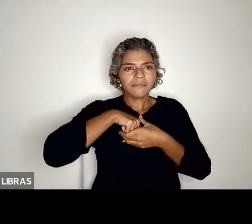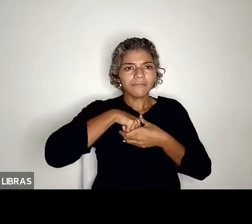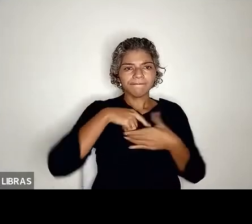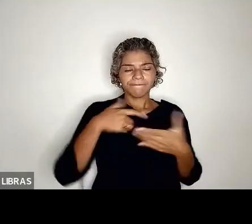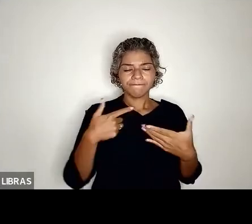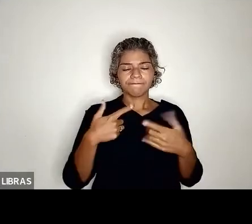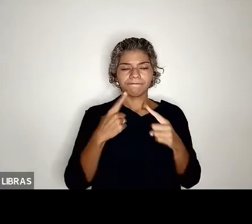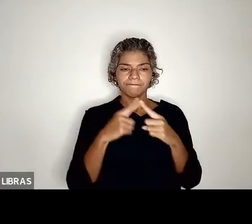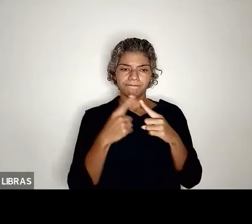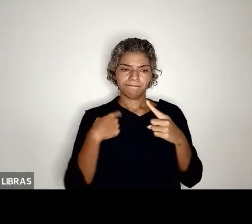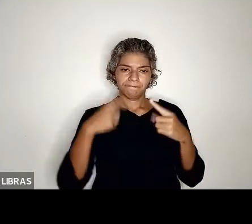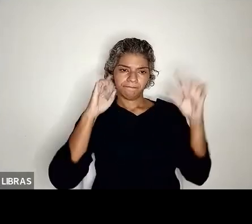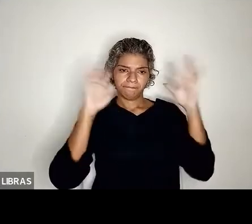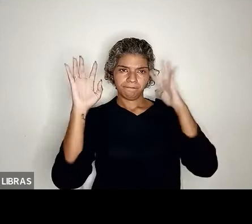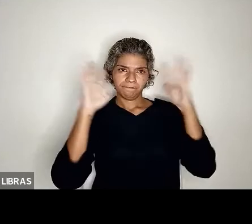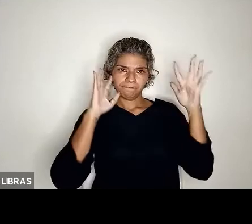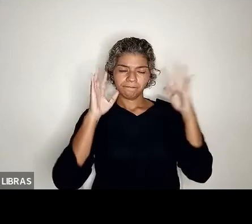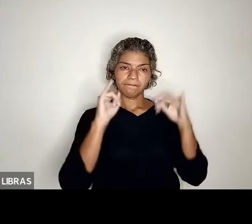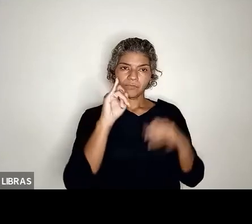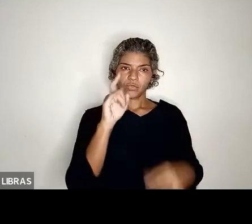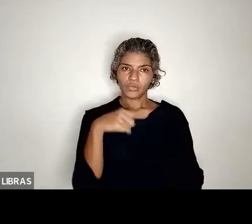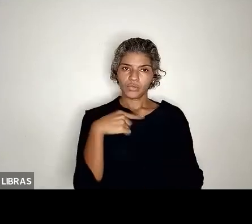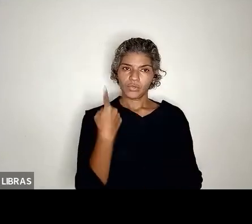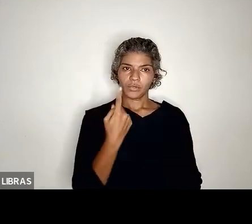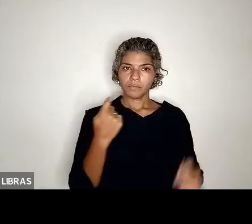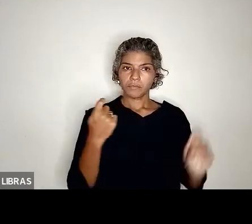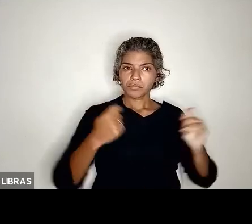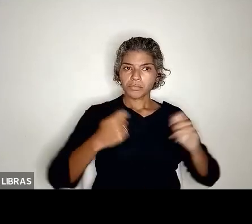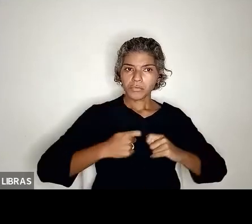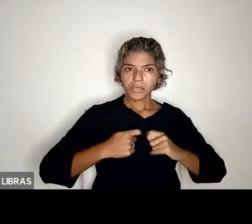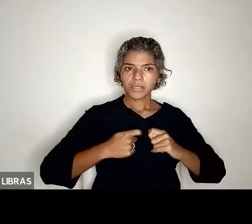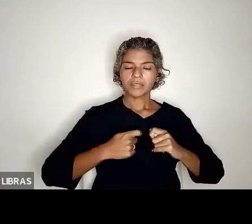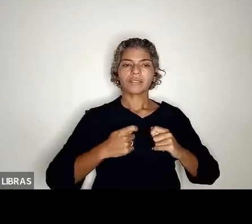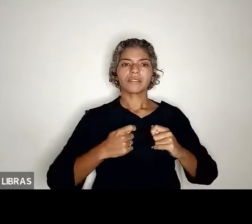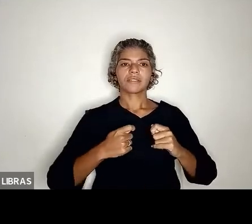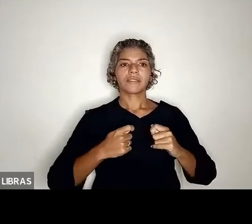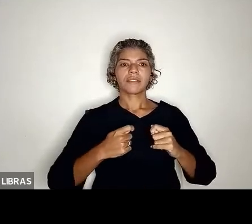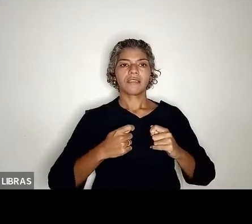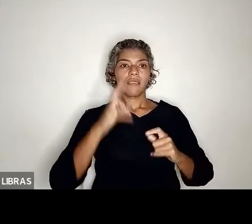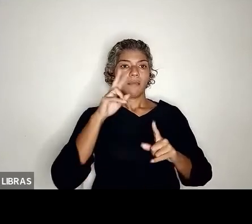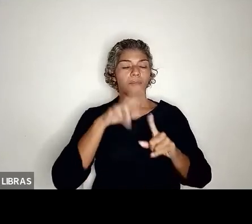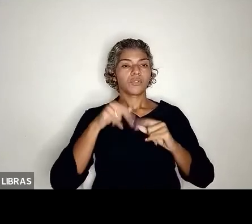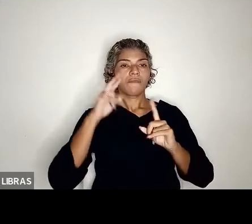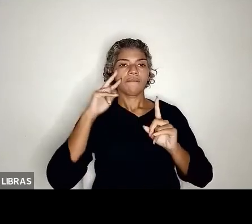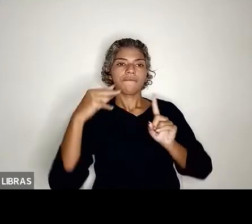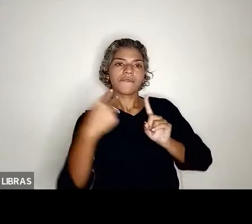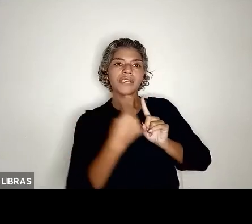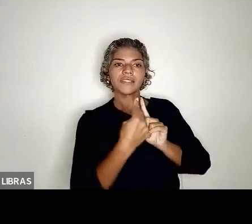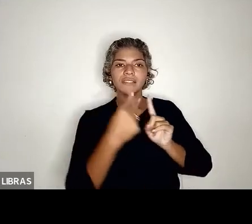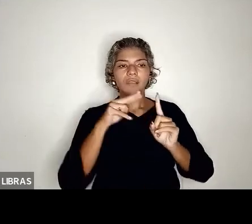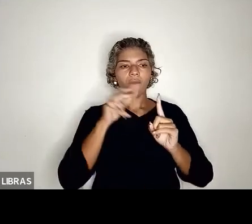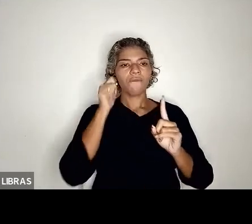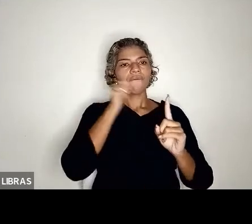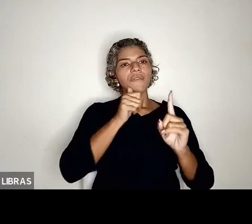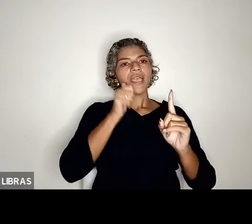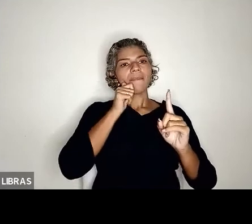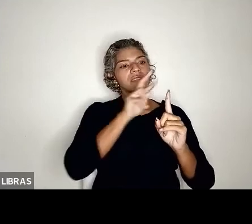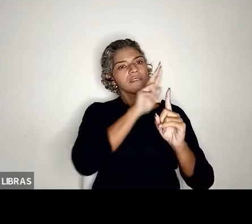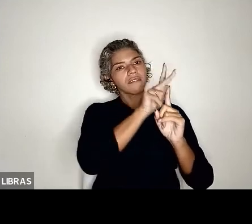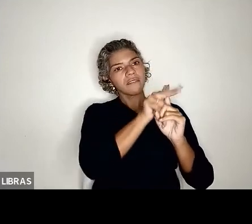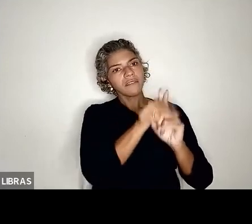puder, a partir dessa nossa perspectiva interseccional, né, e feminista, e aí eu vou também puxar